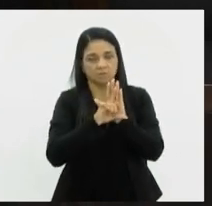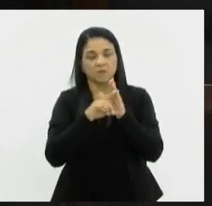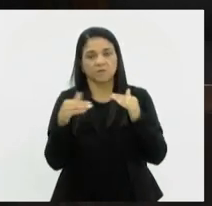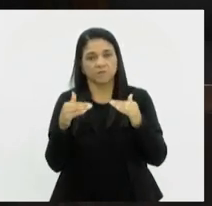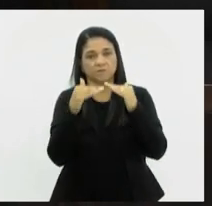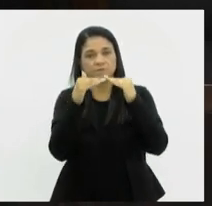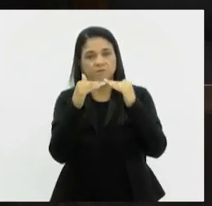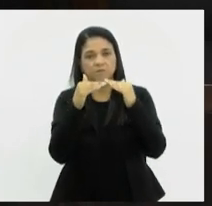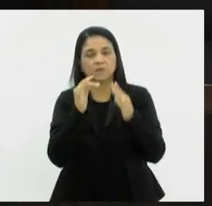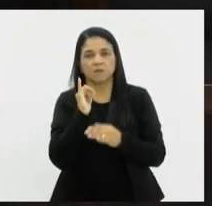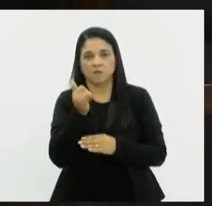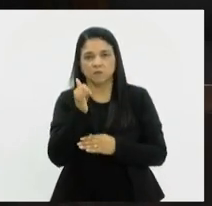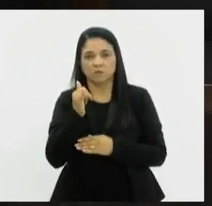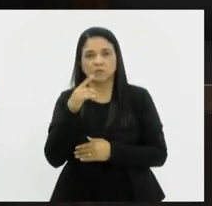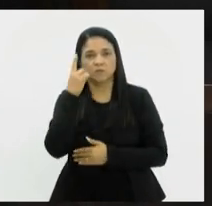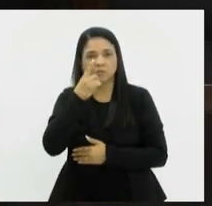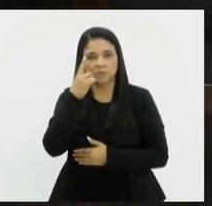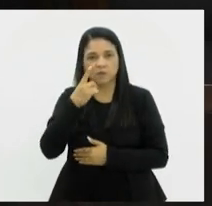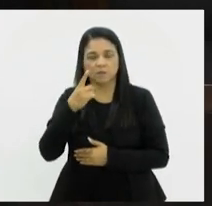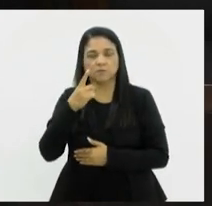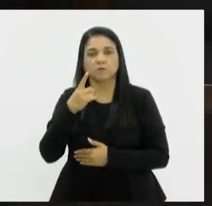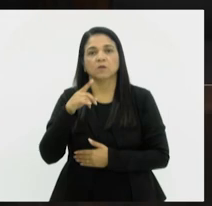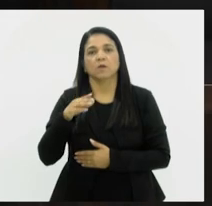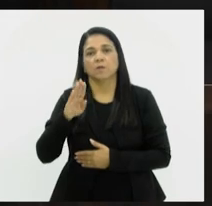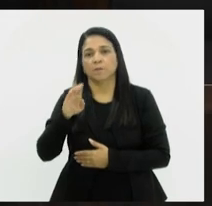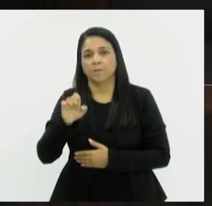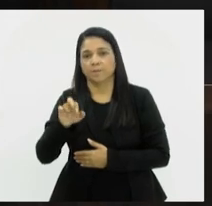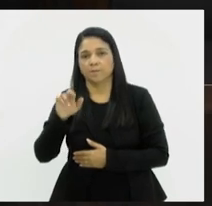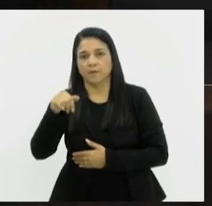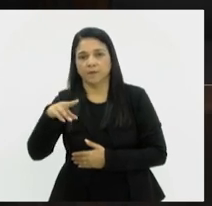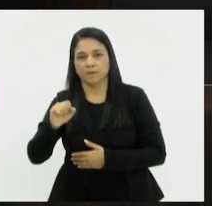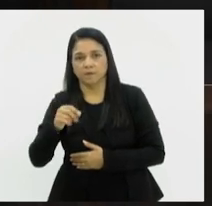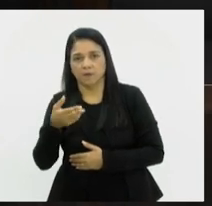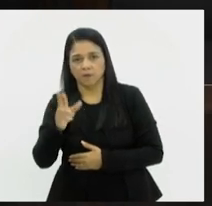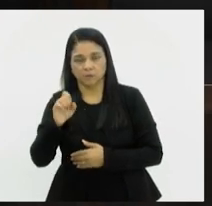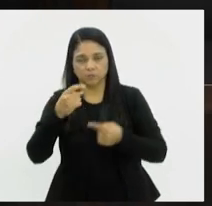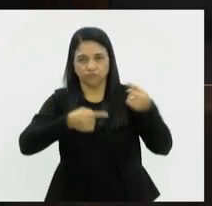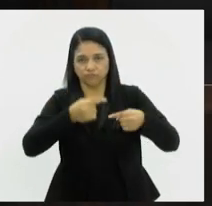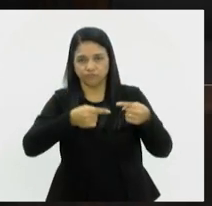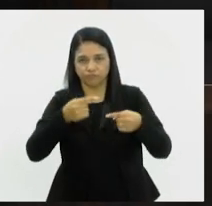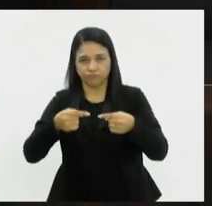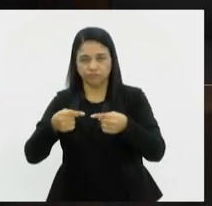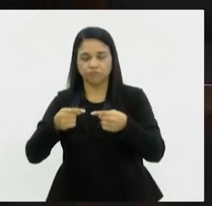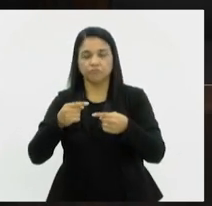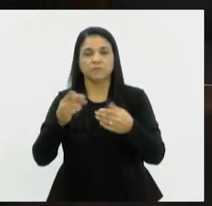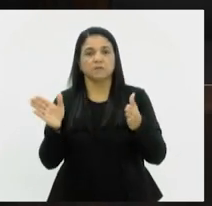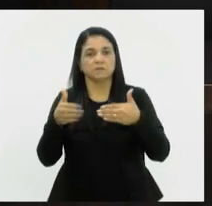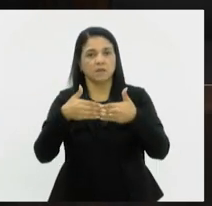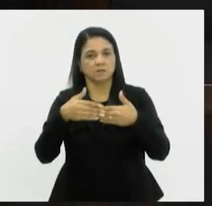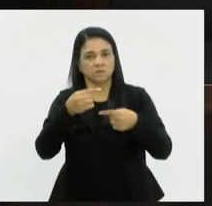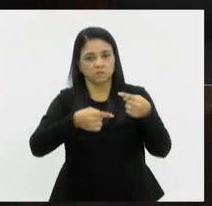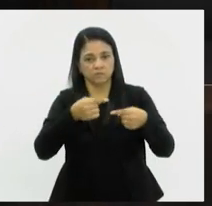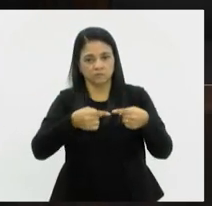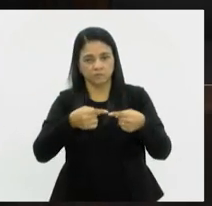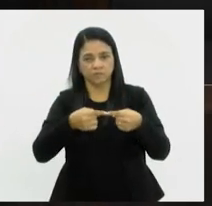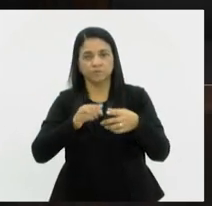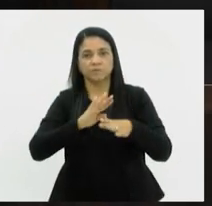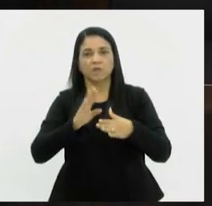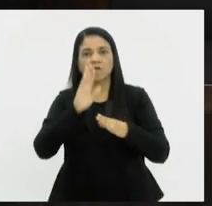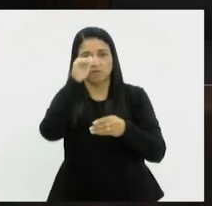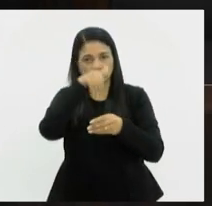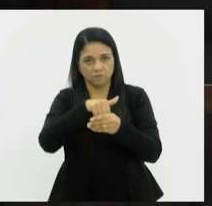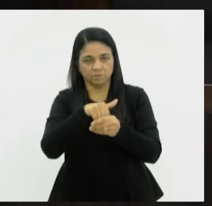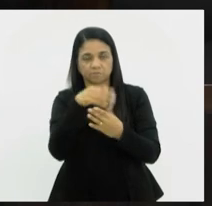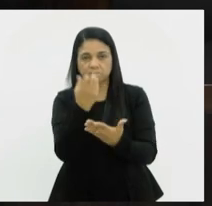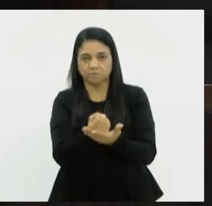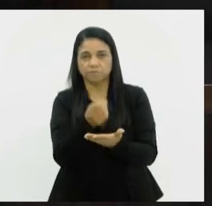favorável. Relator, deputado subtenente Bernardo. Em discussão, não havendo quem queira discutir, encerrada a discussão. Em